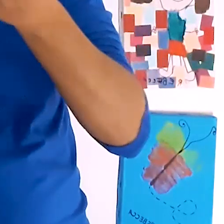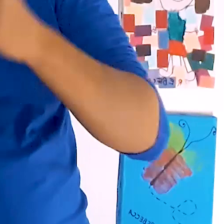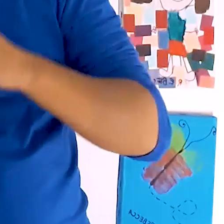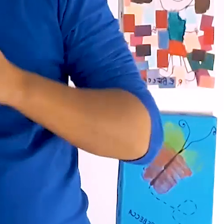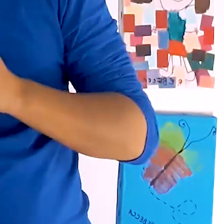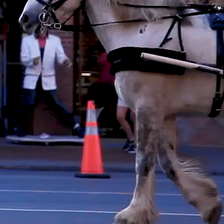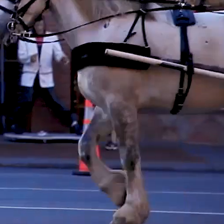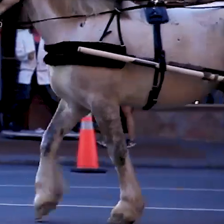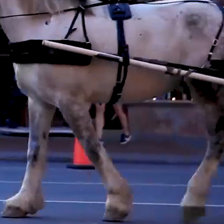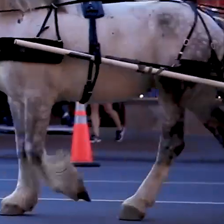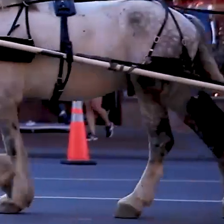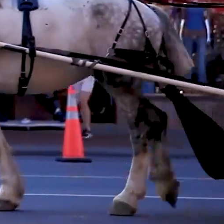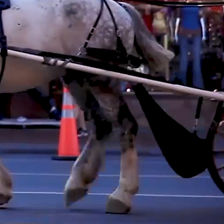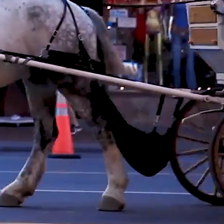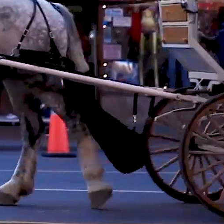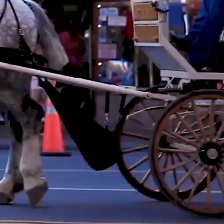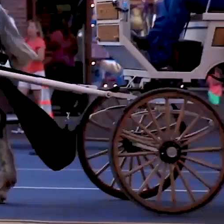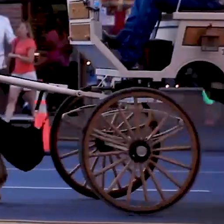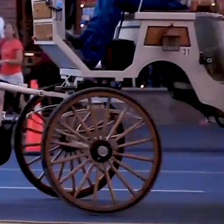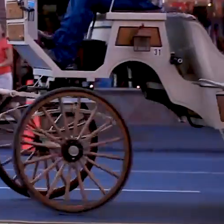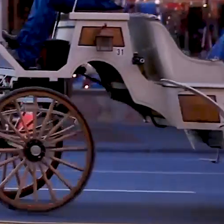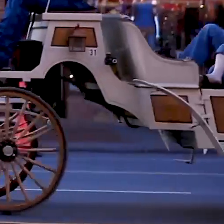Olha só.